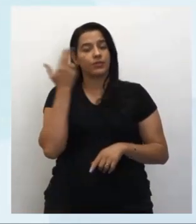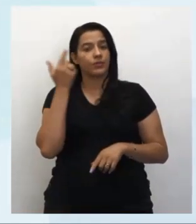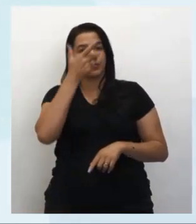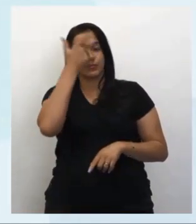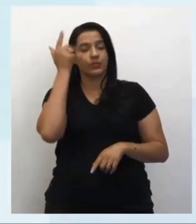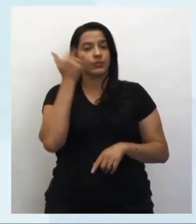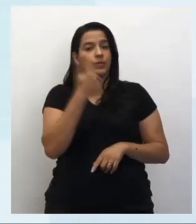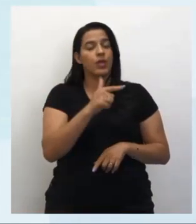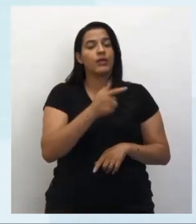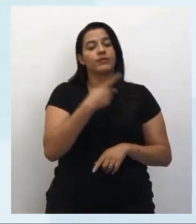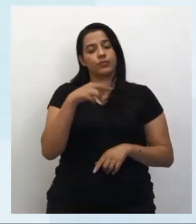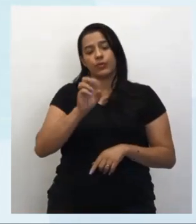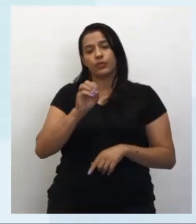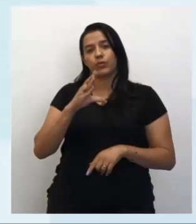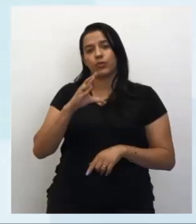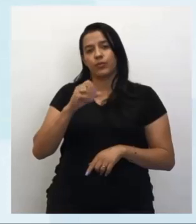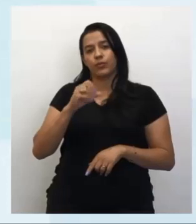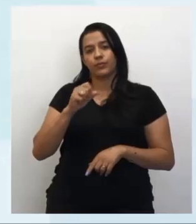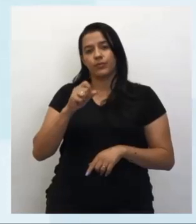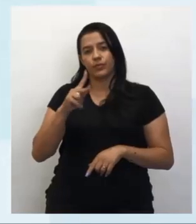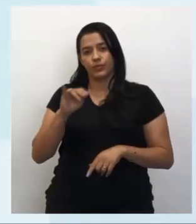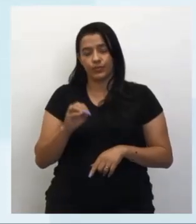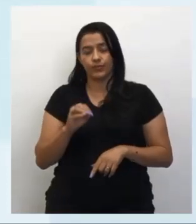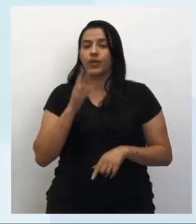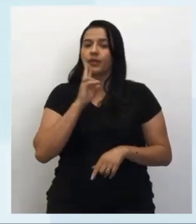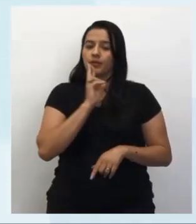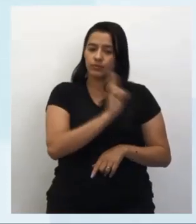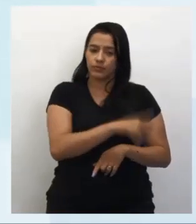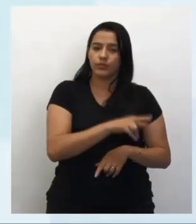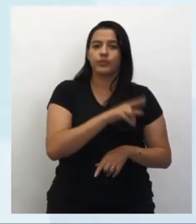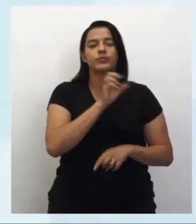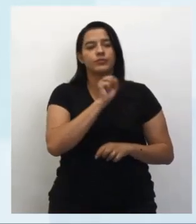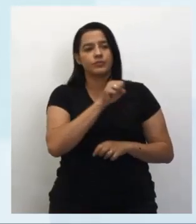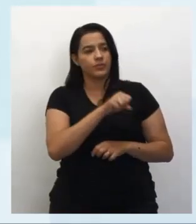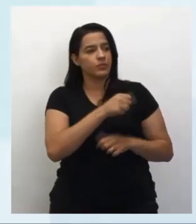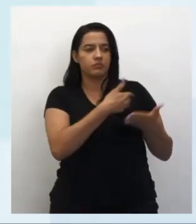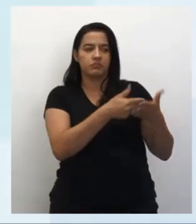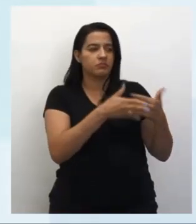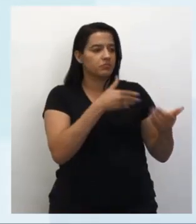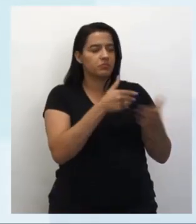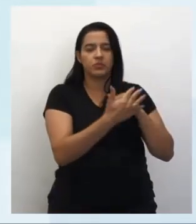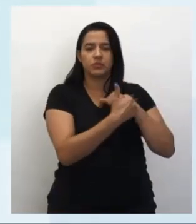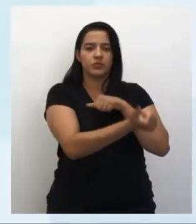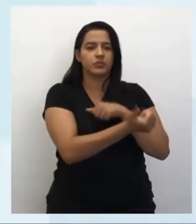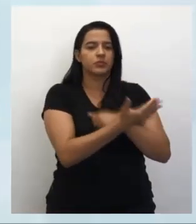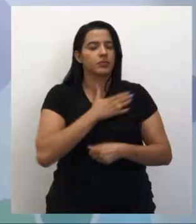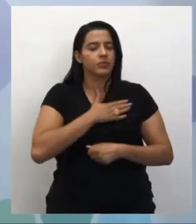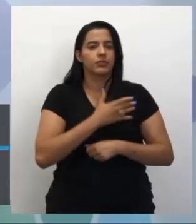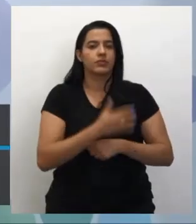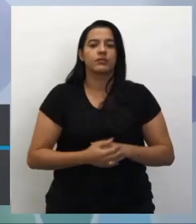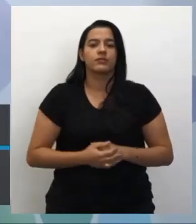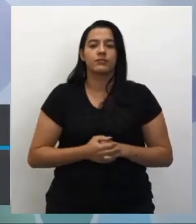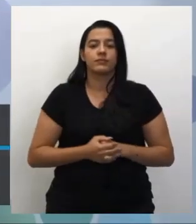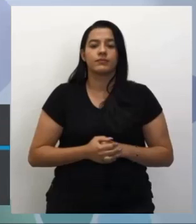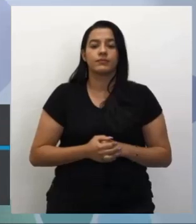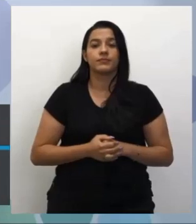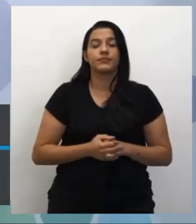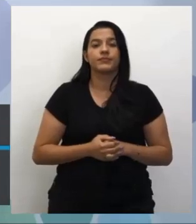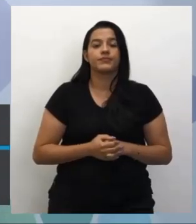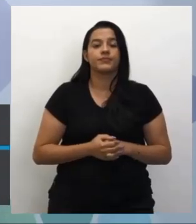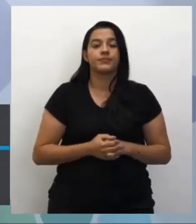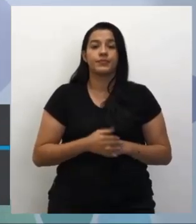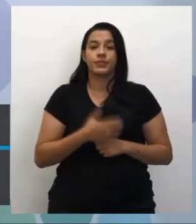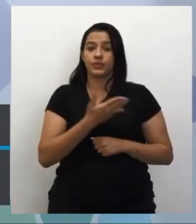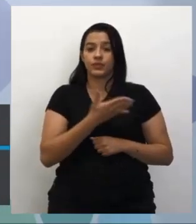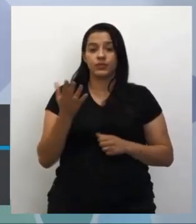e propôs chamar-me tão somente Procópio. Ao que respondi que estaria pelo que fosse de seu agrado. Gente, acontece assim, quando